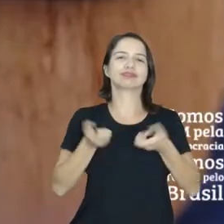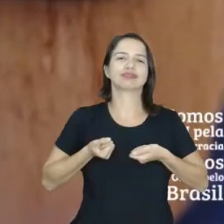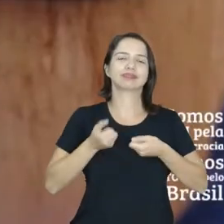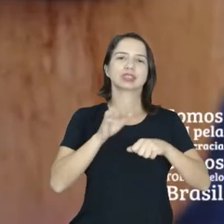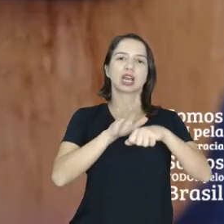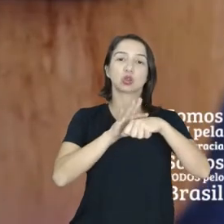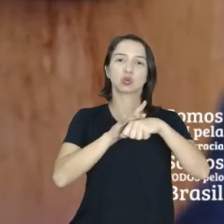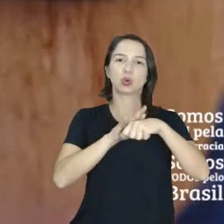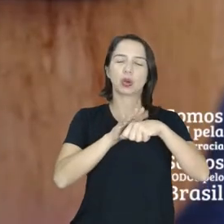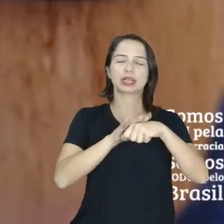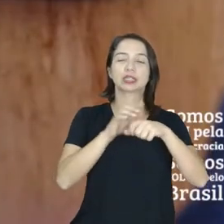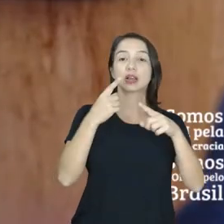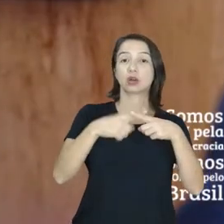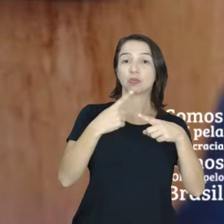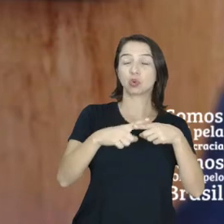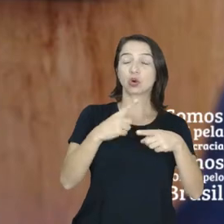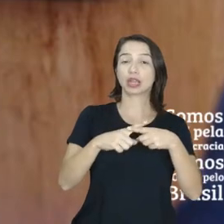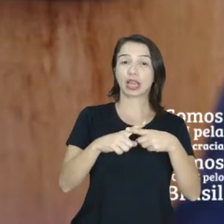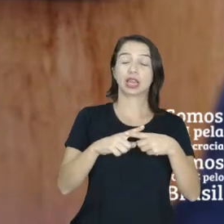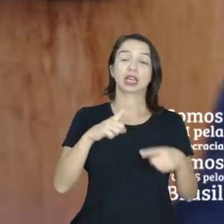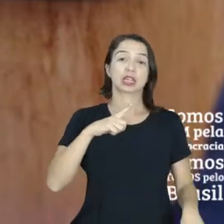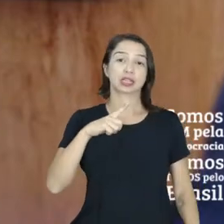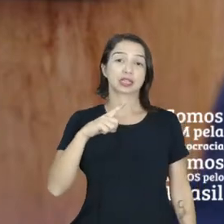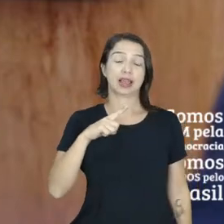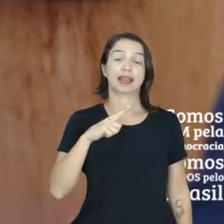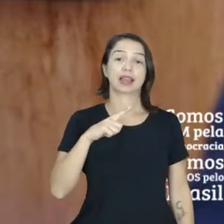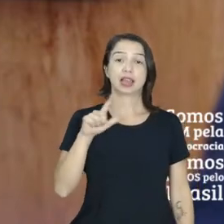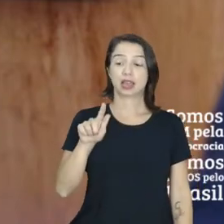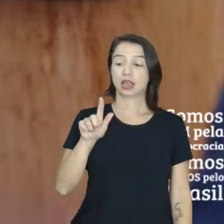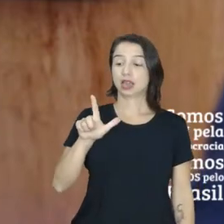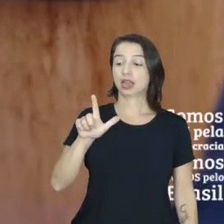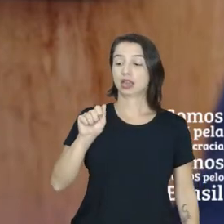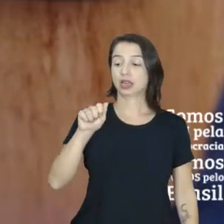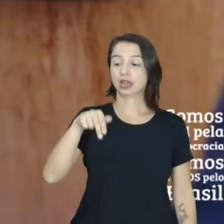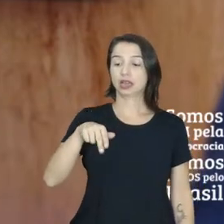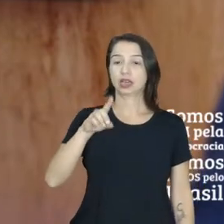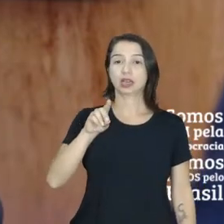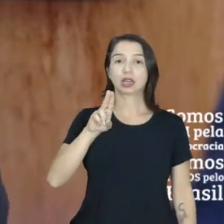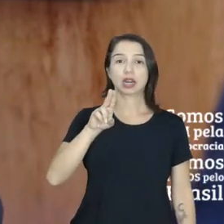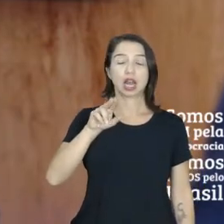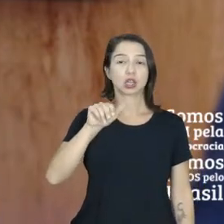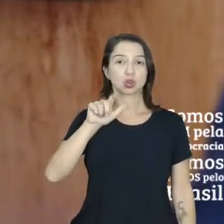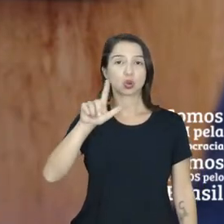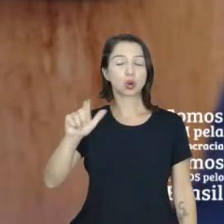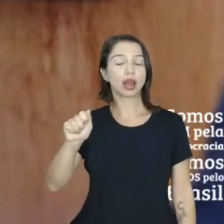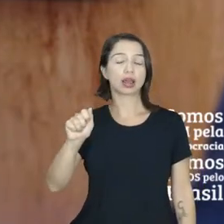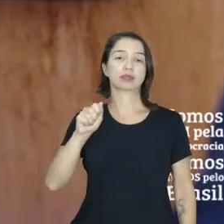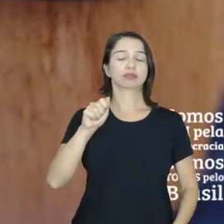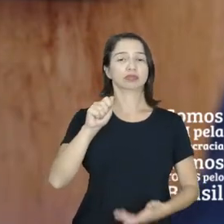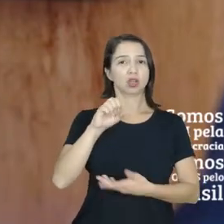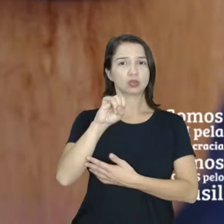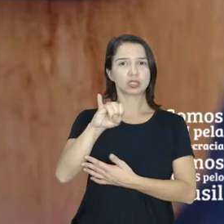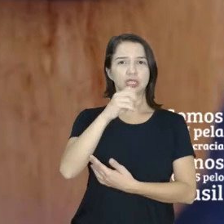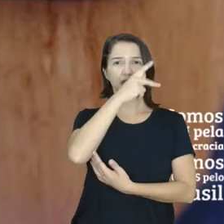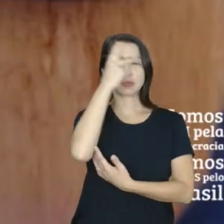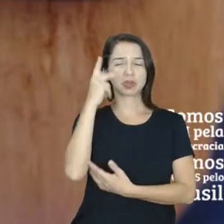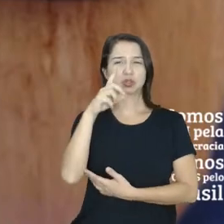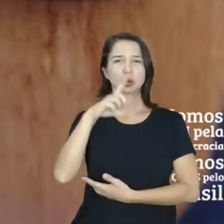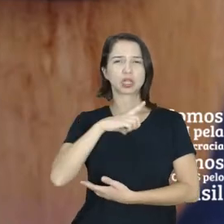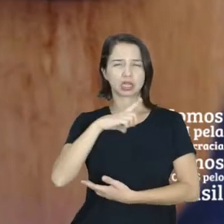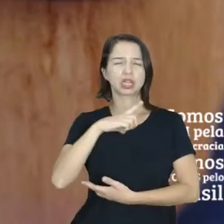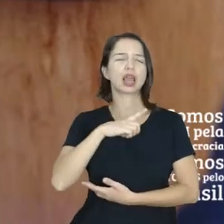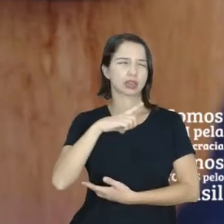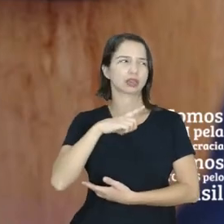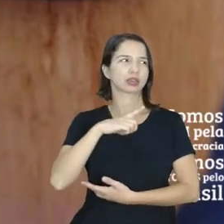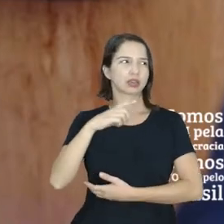o cérebro emocional. Então, se a pessoa emocionalmente está mal, ela vai acabar adoecendo, vai